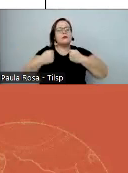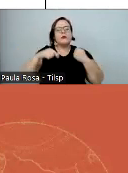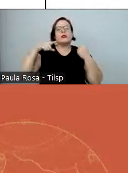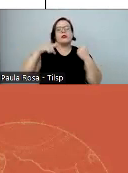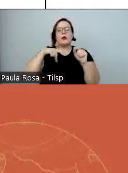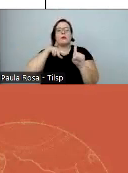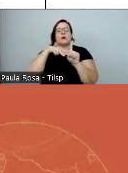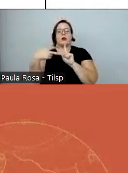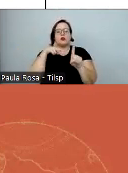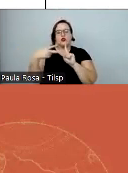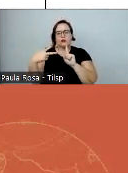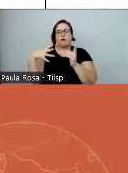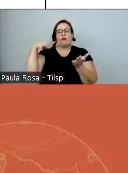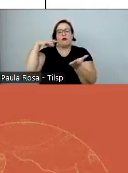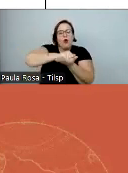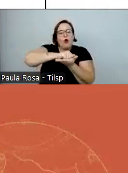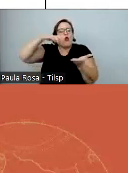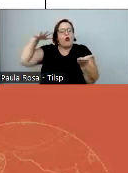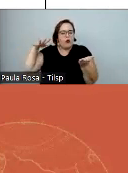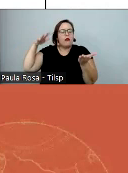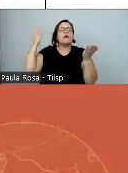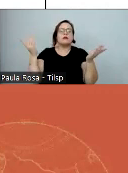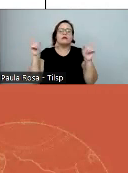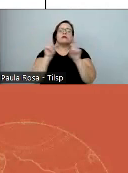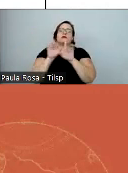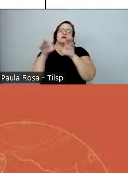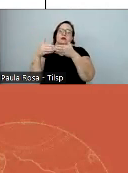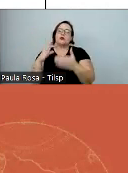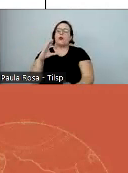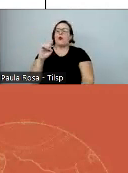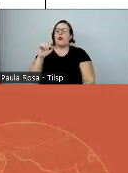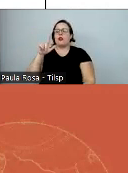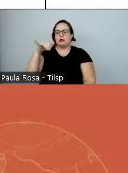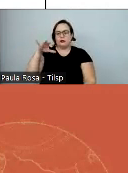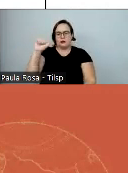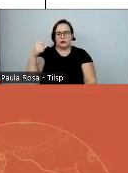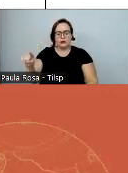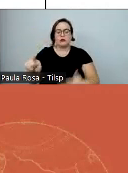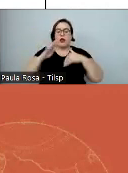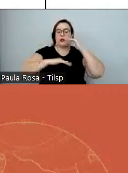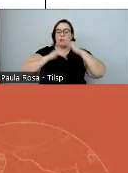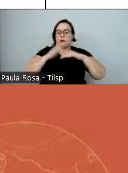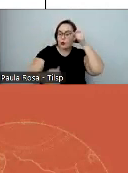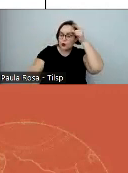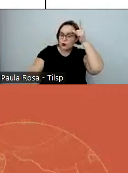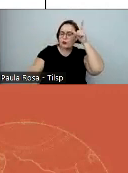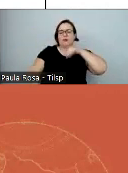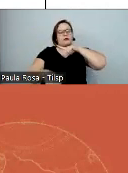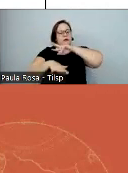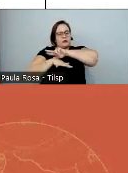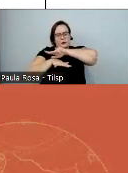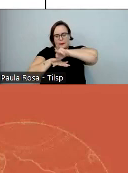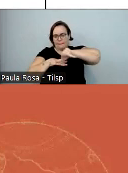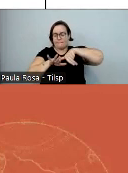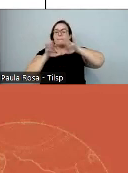anti-coloniais para essa discussão Como comunicar de coleções o comitê de educação e Ação cultural enfim tantos outros então esse debate